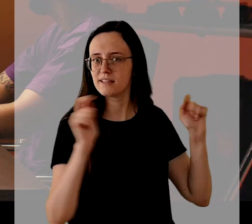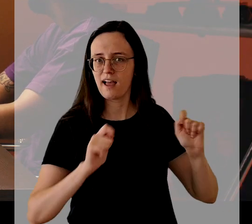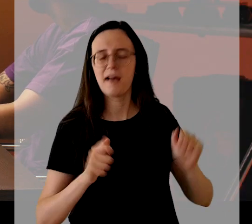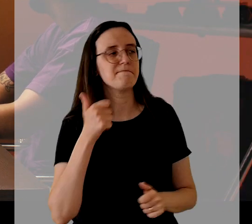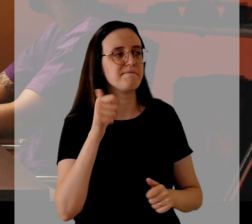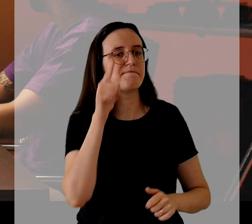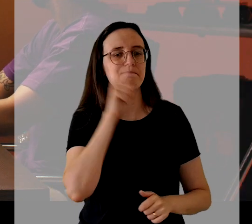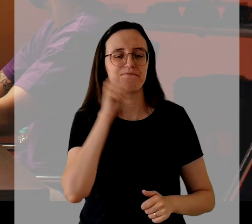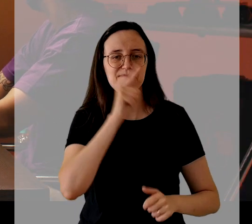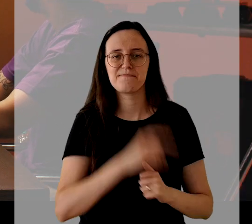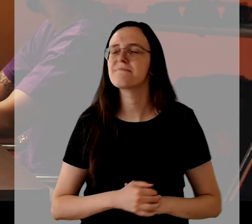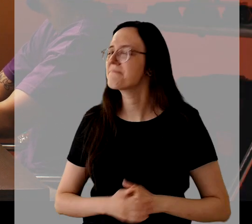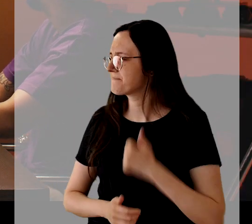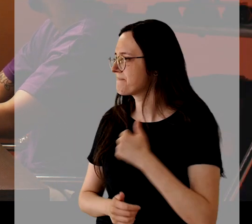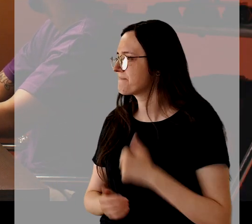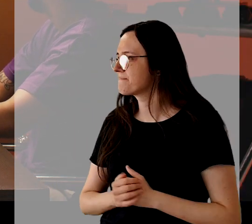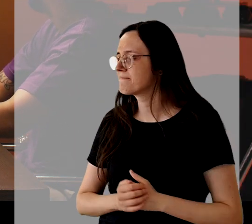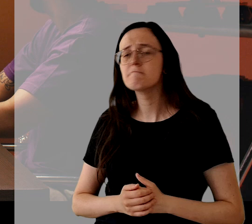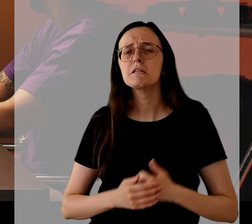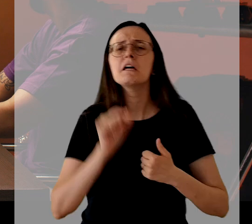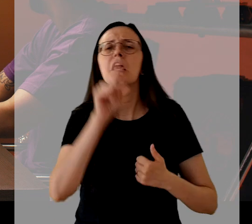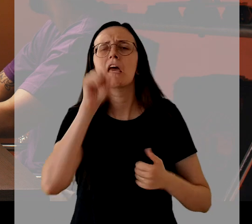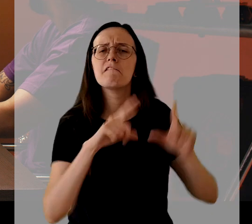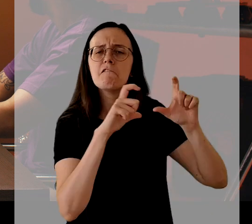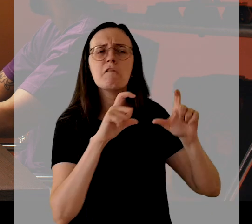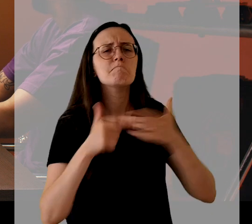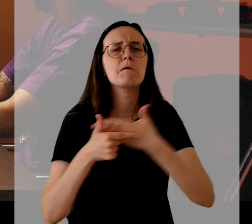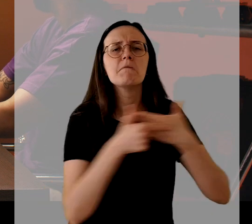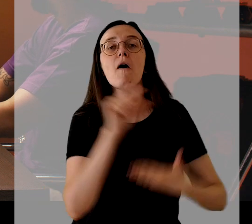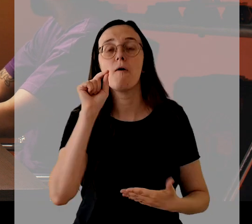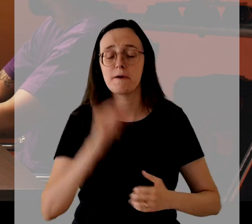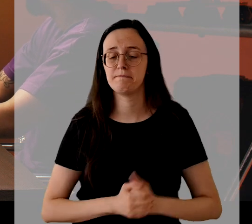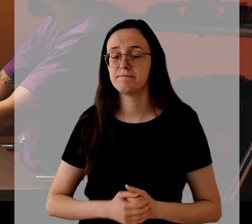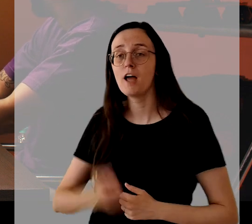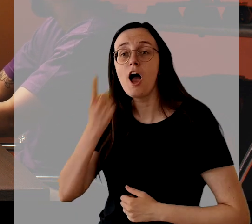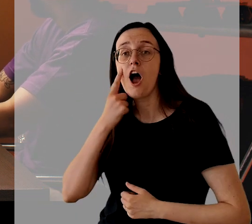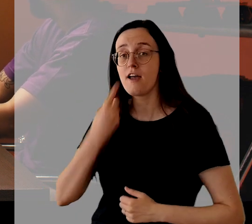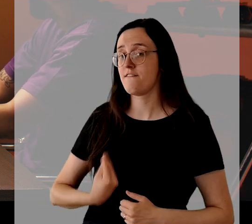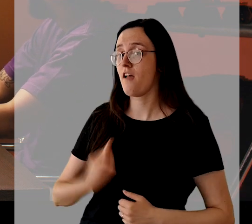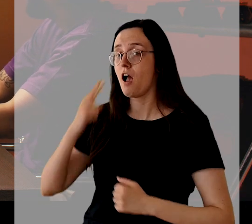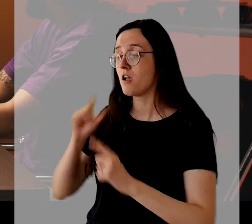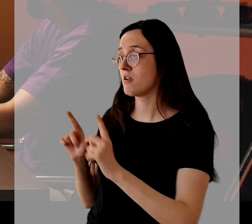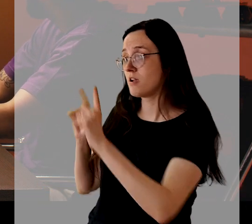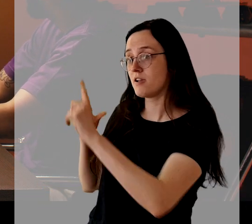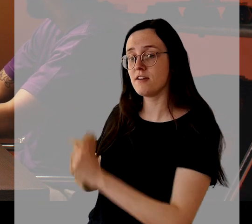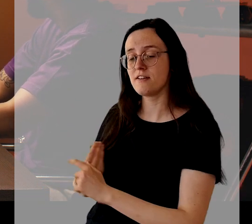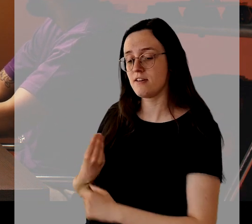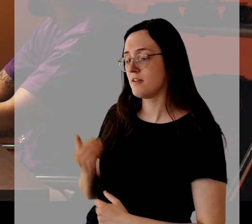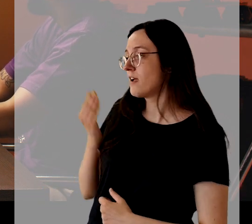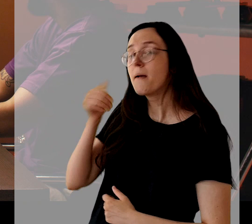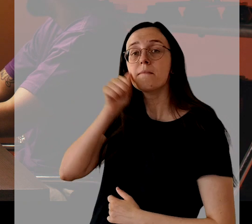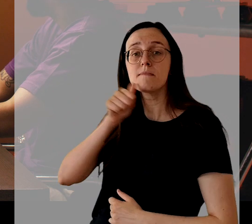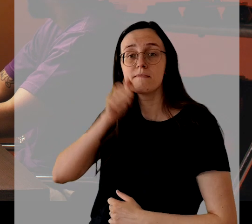colocar pra gente? Aí. Maneiro. Quem são e qual a função de cada um aqui? Certo. À esquerda ali, a gente